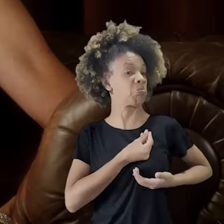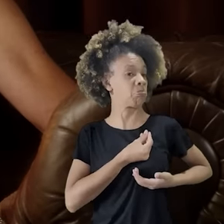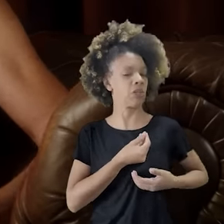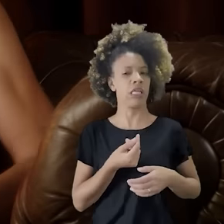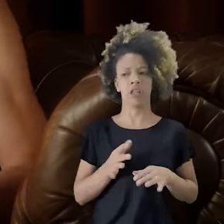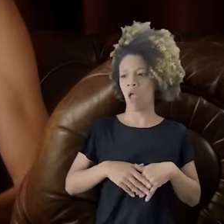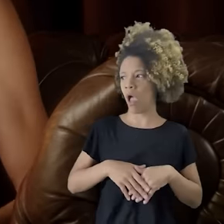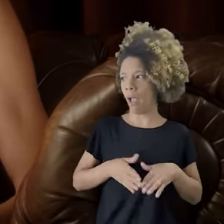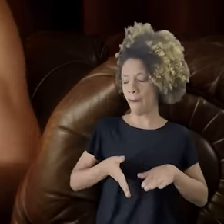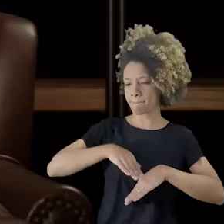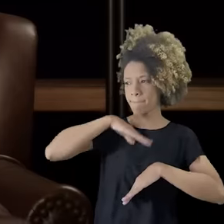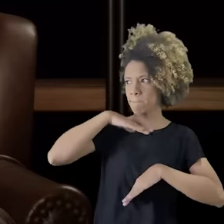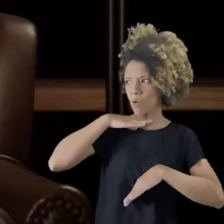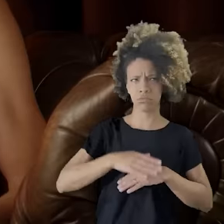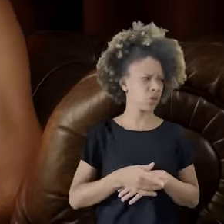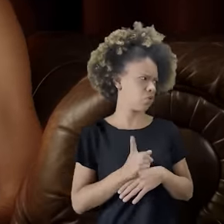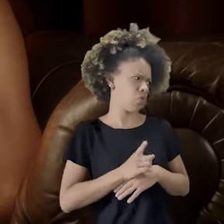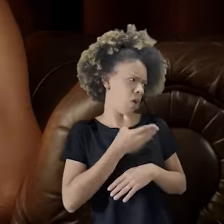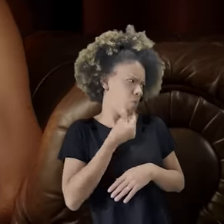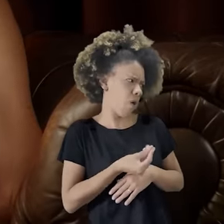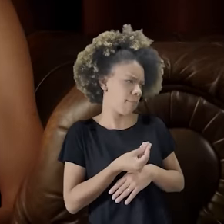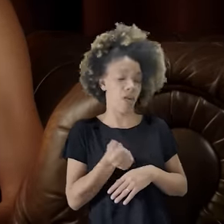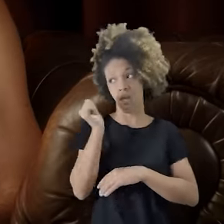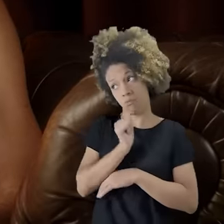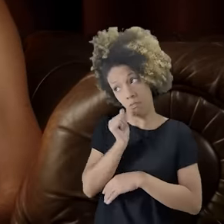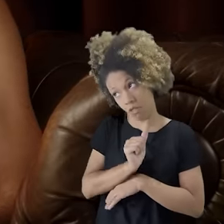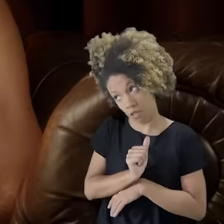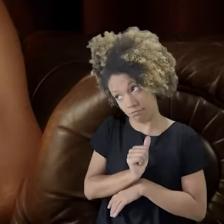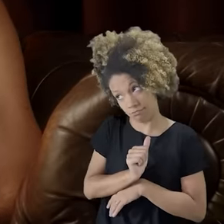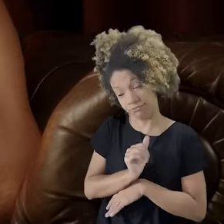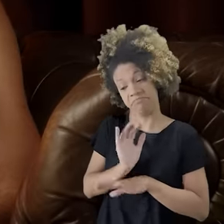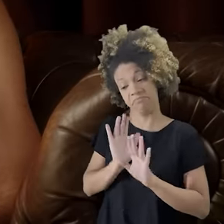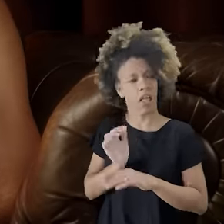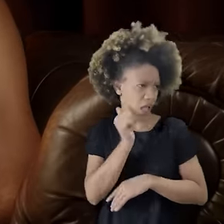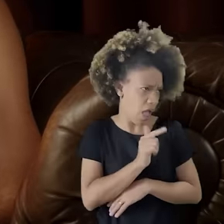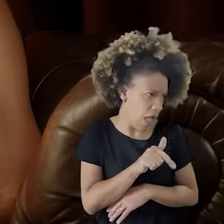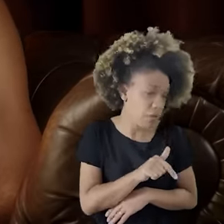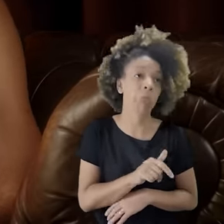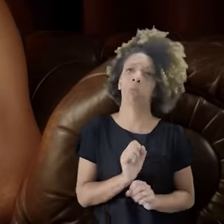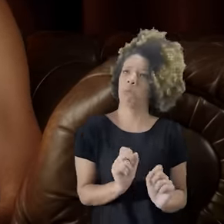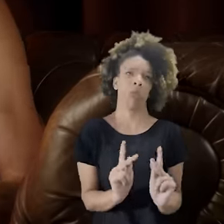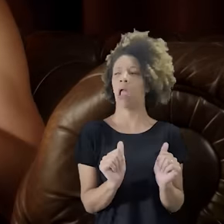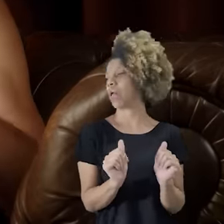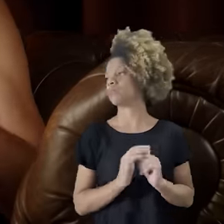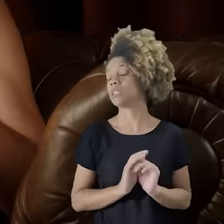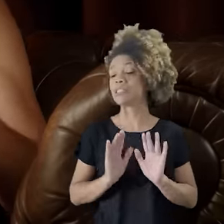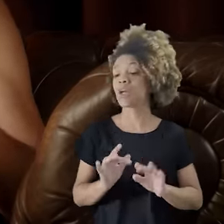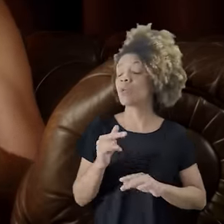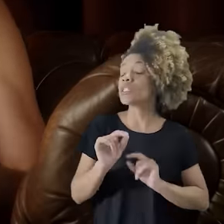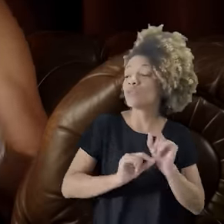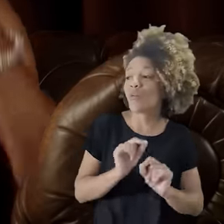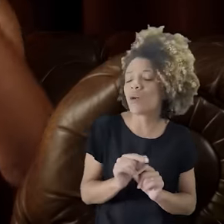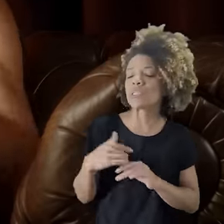aquele quadril aquelas coisas é era mulher a mulher é então é e e